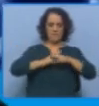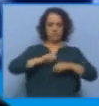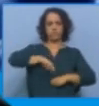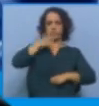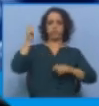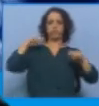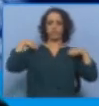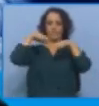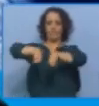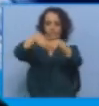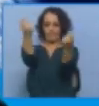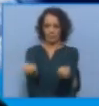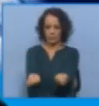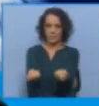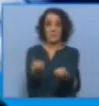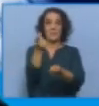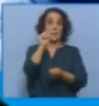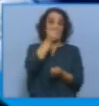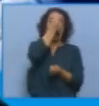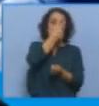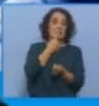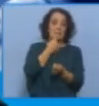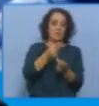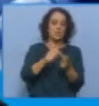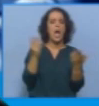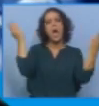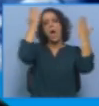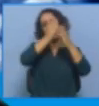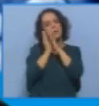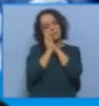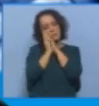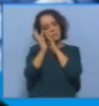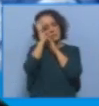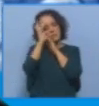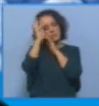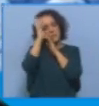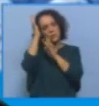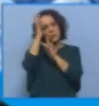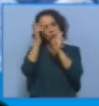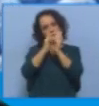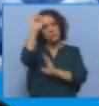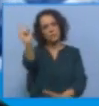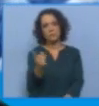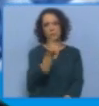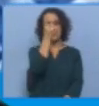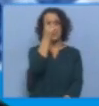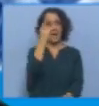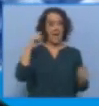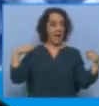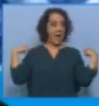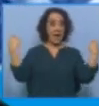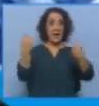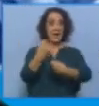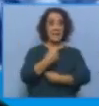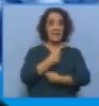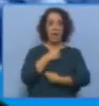lenda, num sonho à noite, viu Jesus que lhe aparecia com a capa que lhe tinha dado.